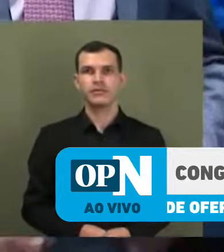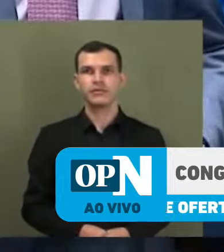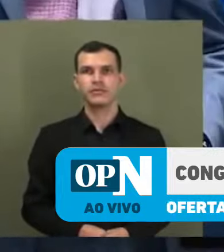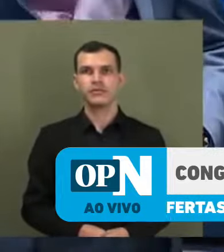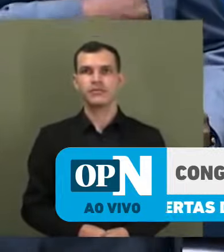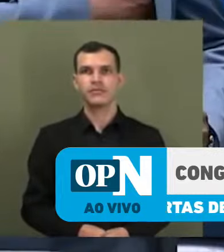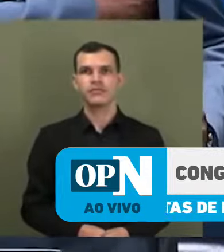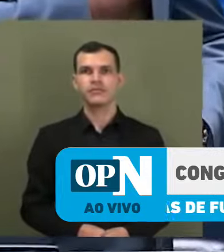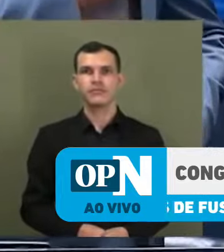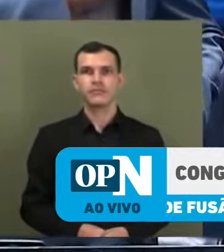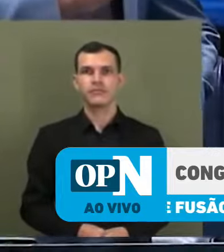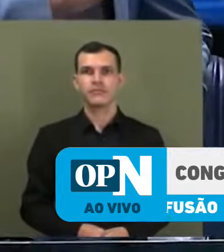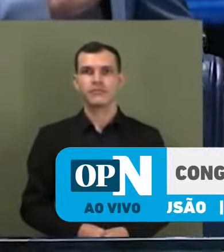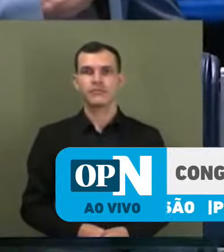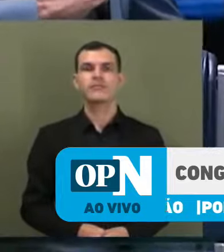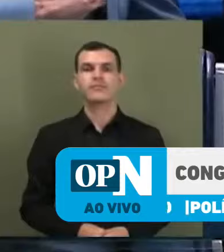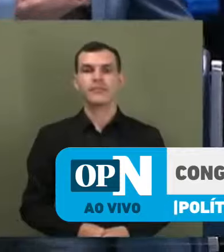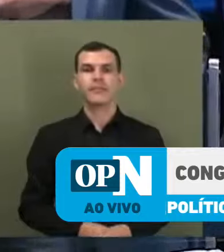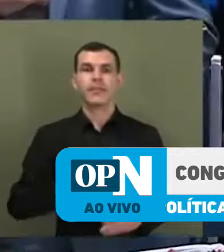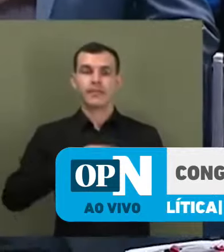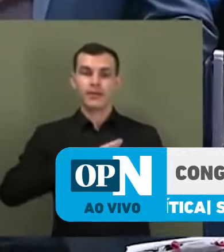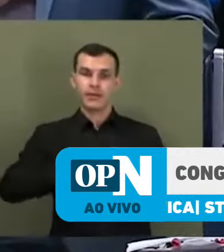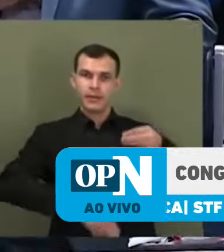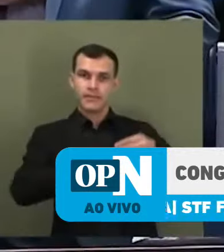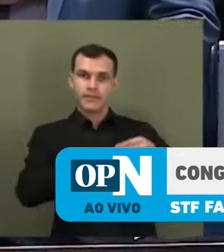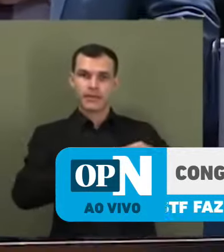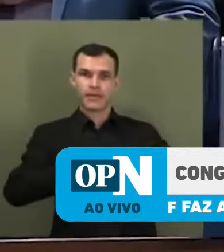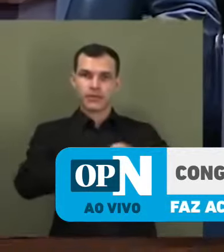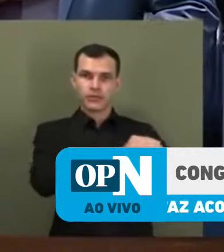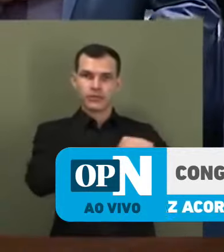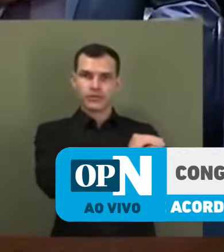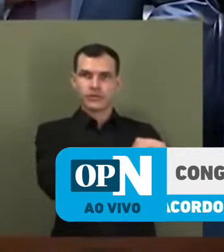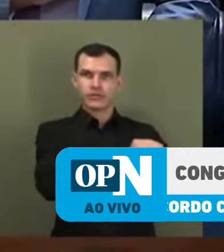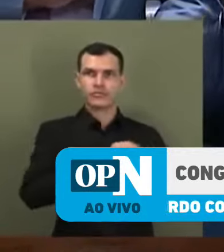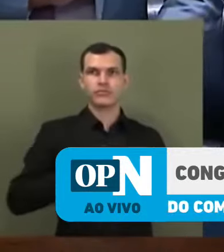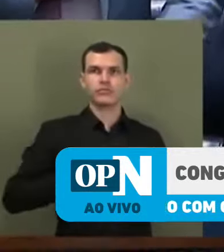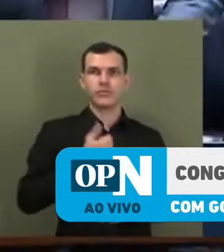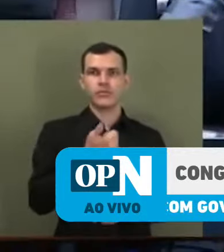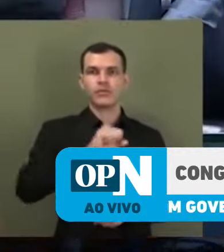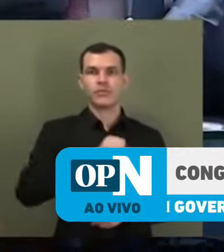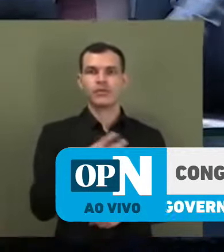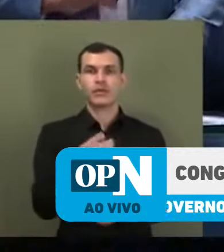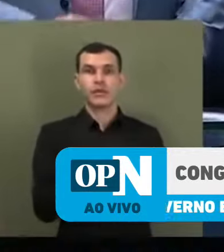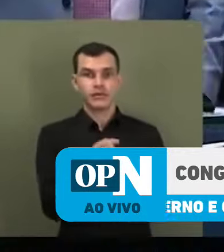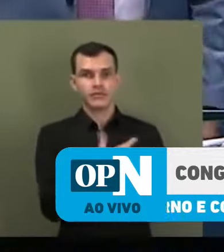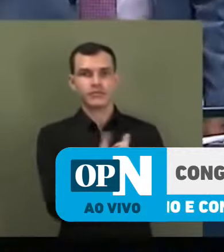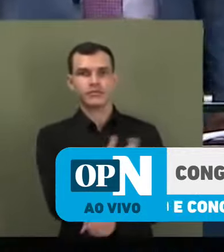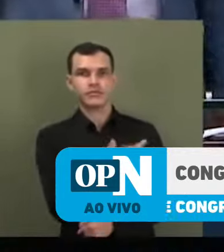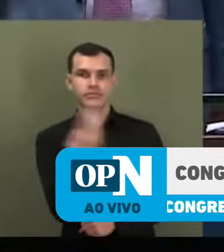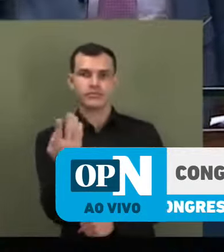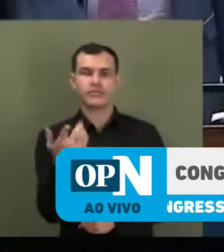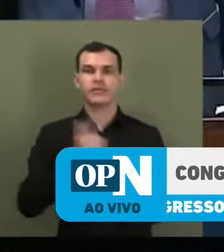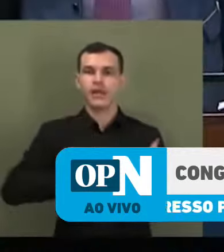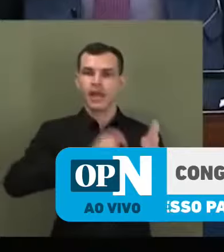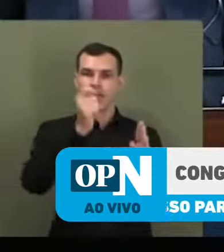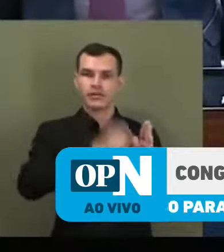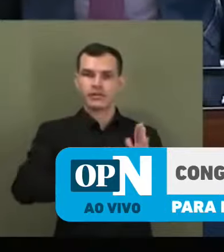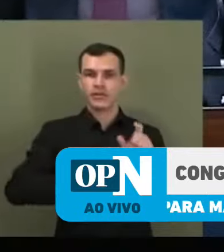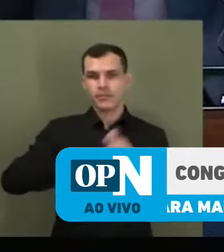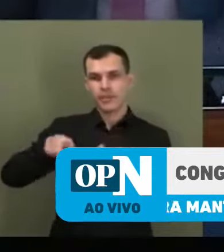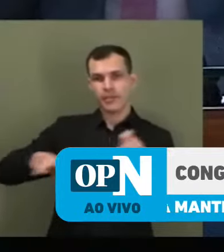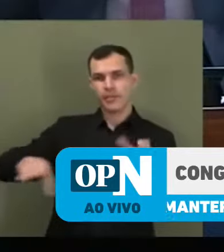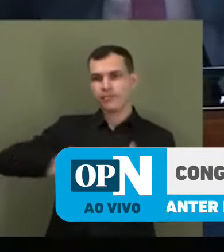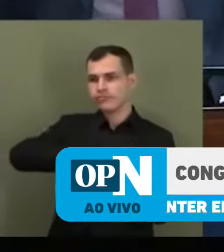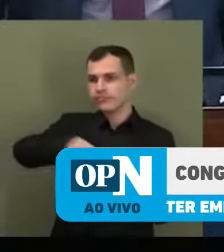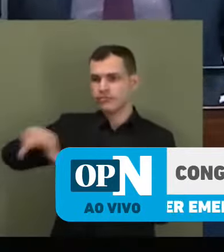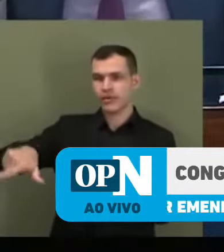para 30%. A emenda à Constituição ainda refinancia as dívidas desses partidos, das siglas, por